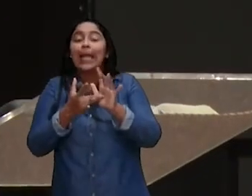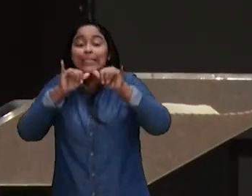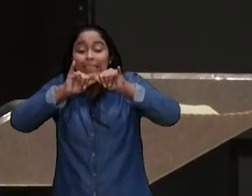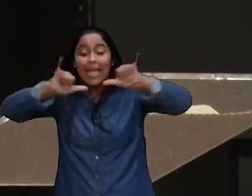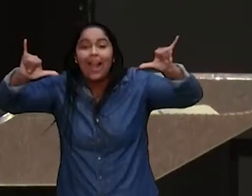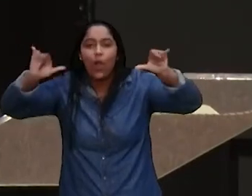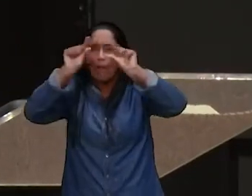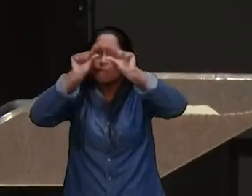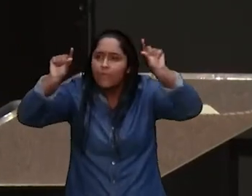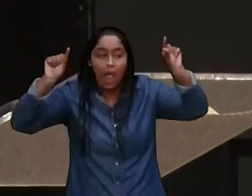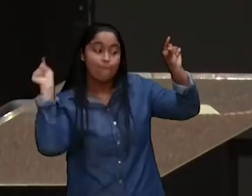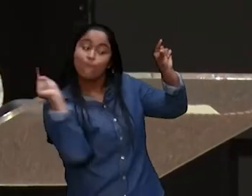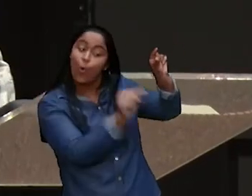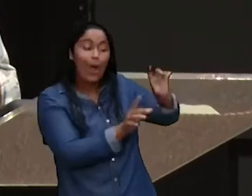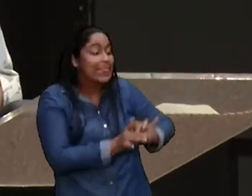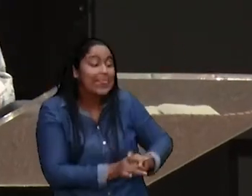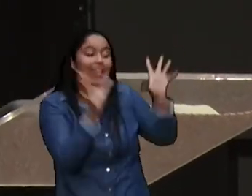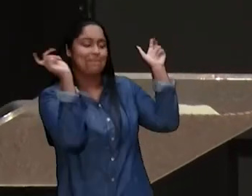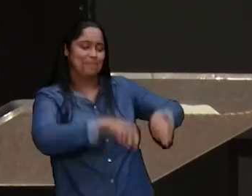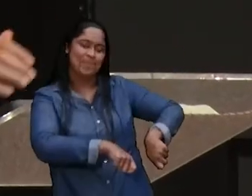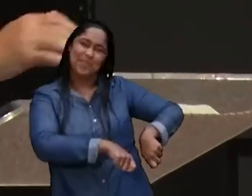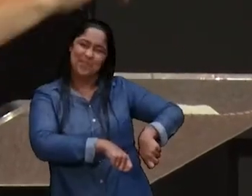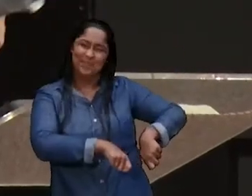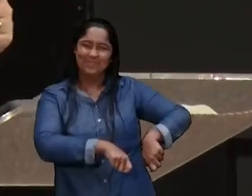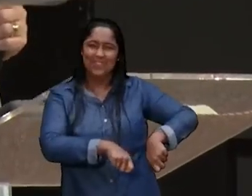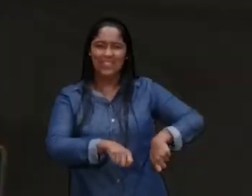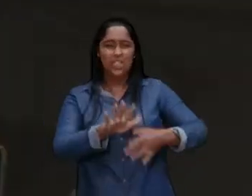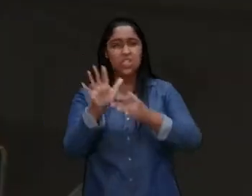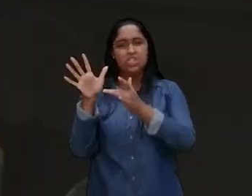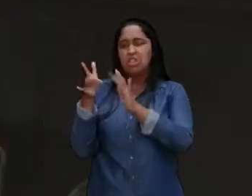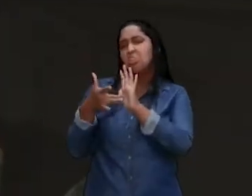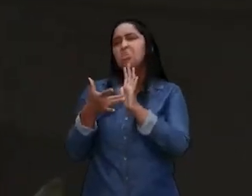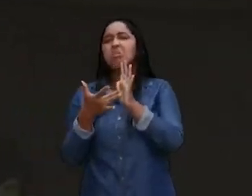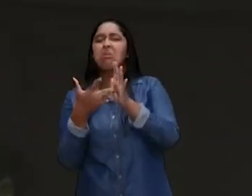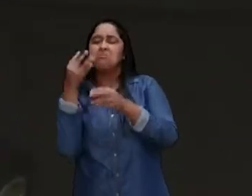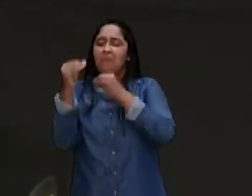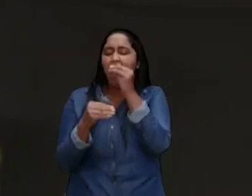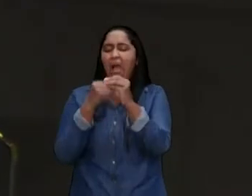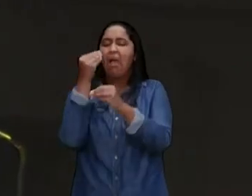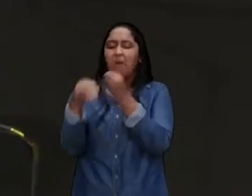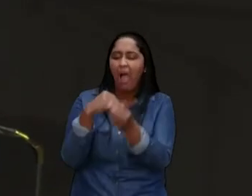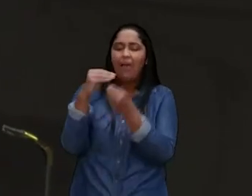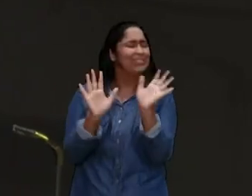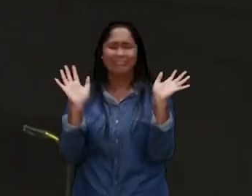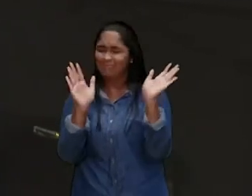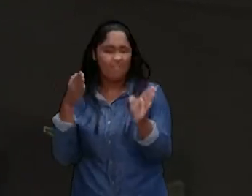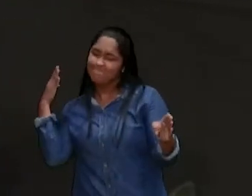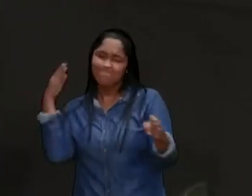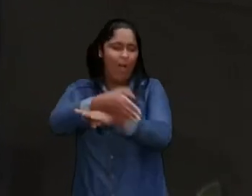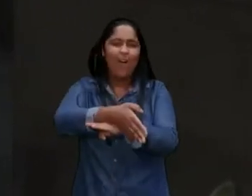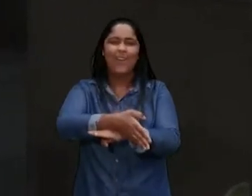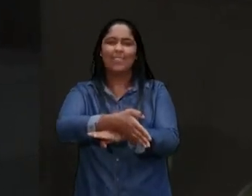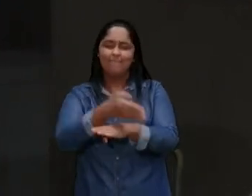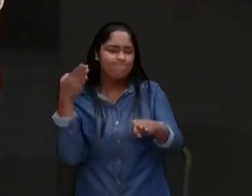Jesus não ficou de conversa fiada não foi direto ao ponto por isso que eu queria dizer que toda vez que tem um culto à Deus tem